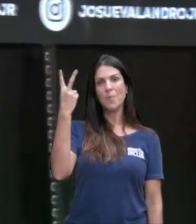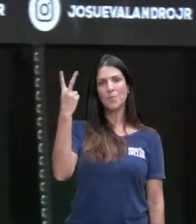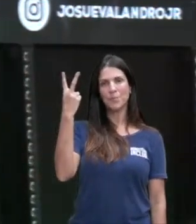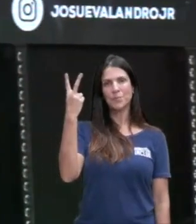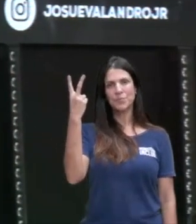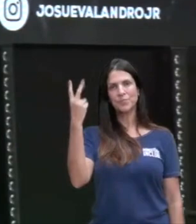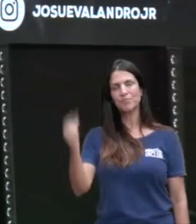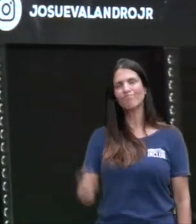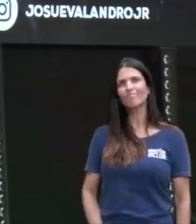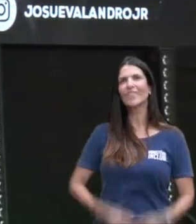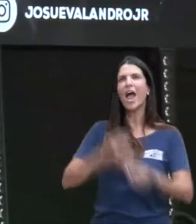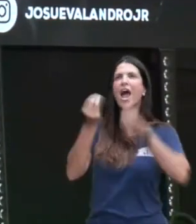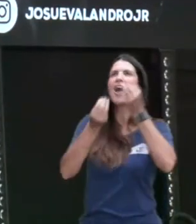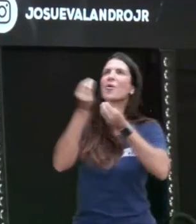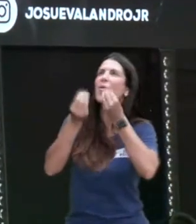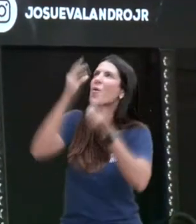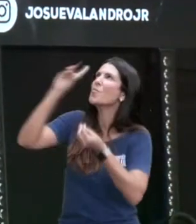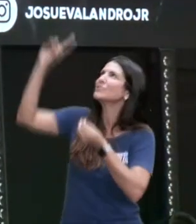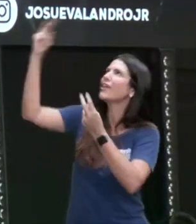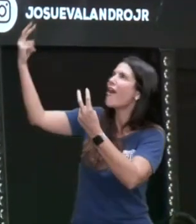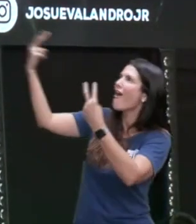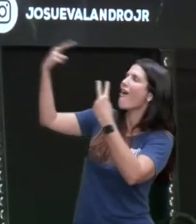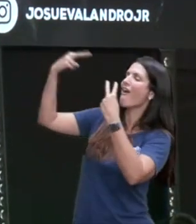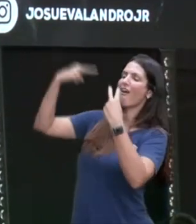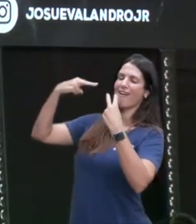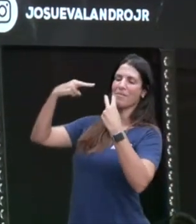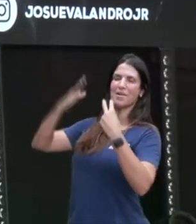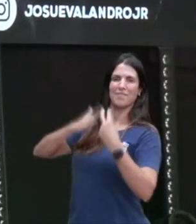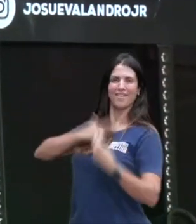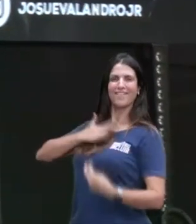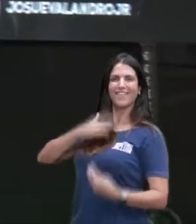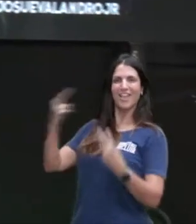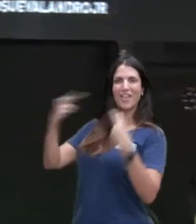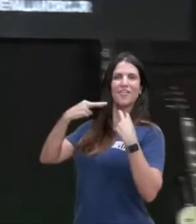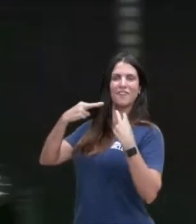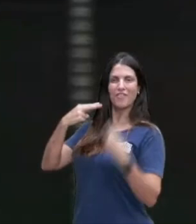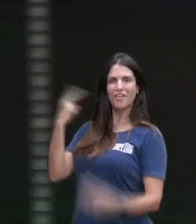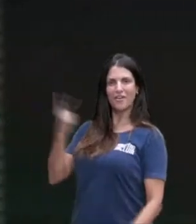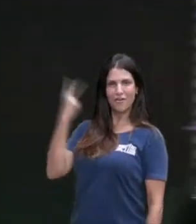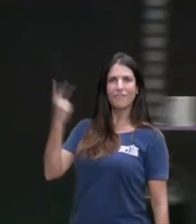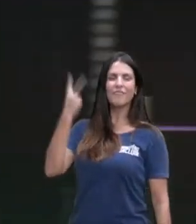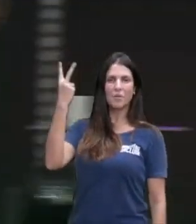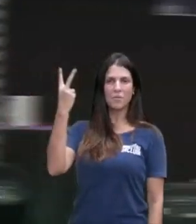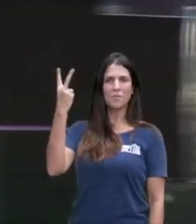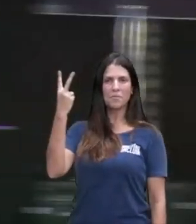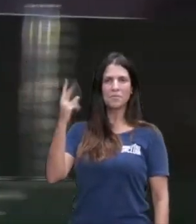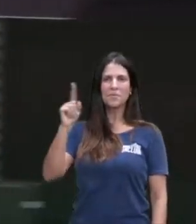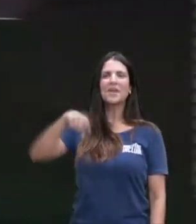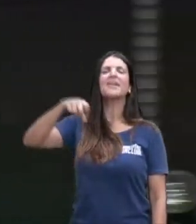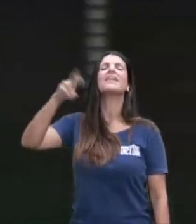a avaliação dos Olhos de Deus sobre você é Quem determina o teu valor